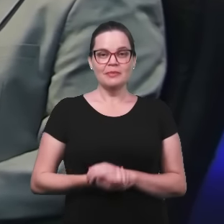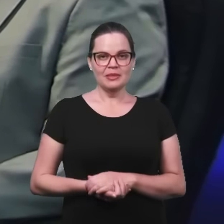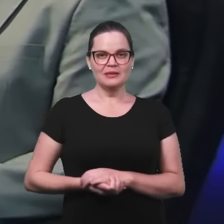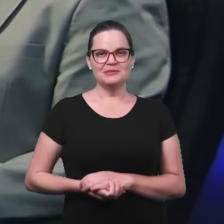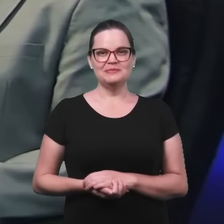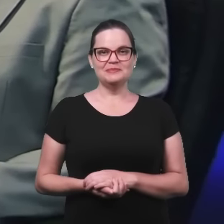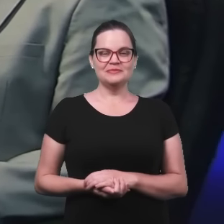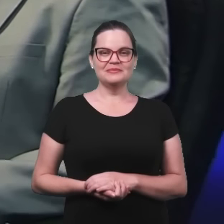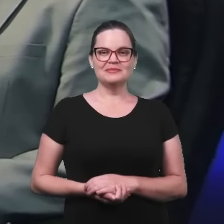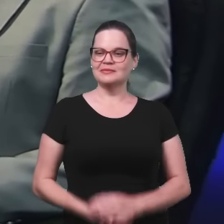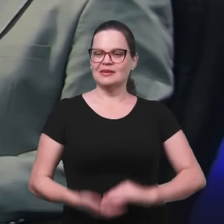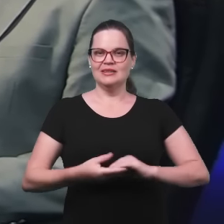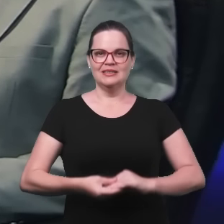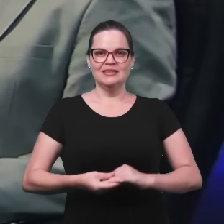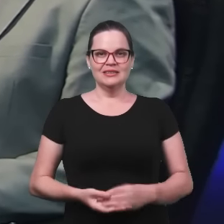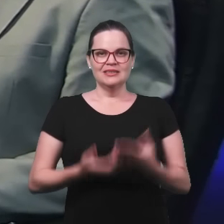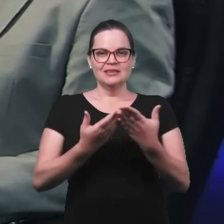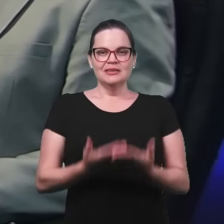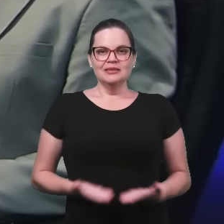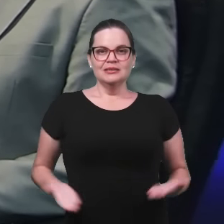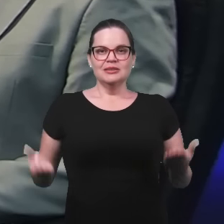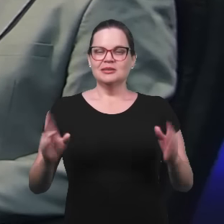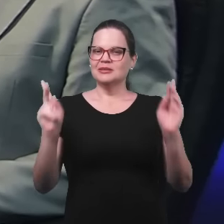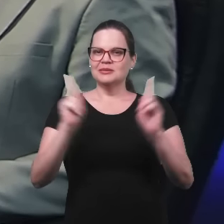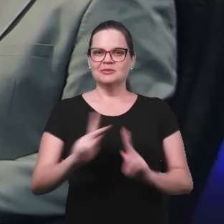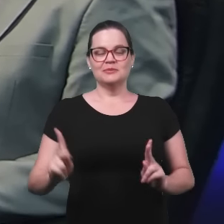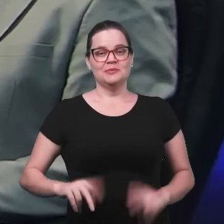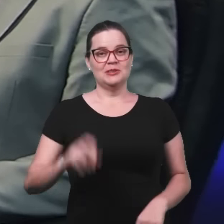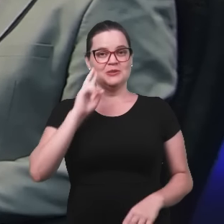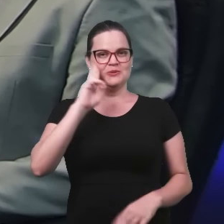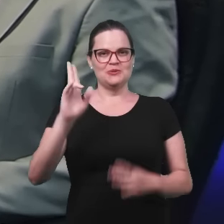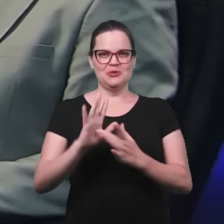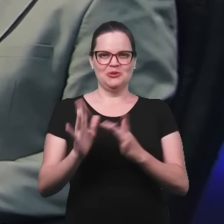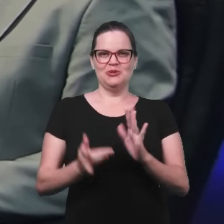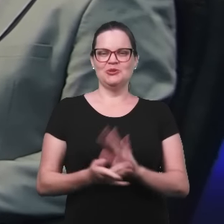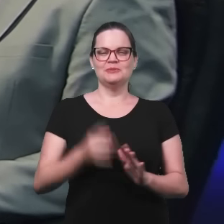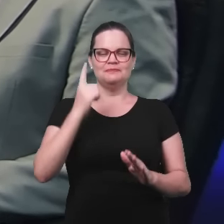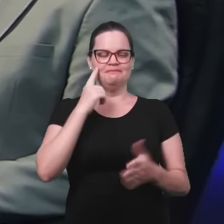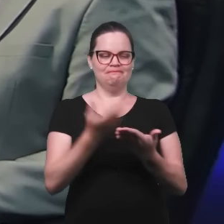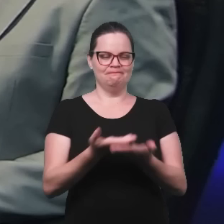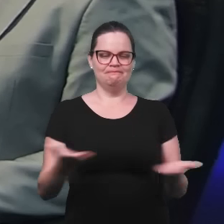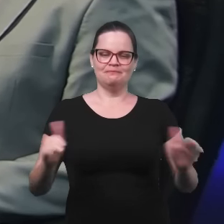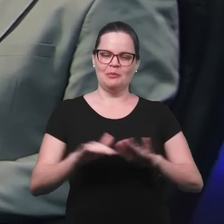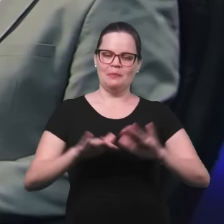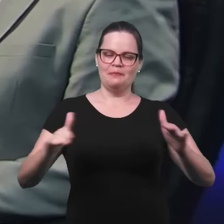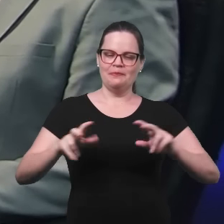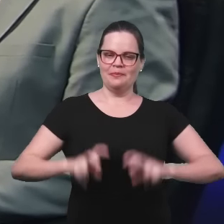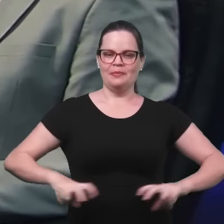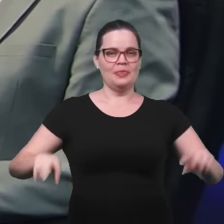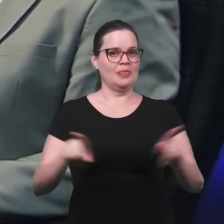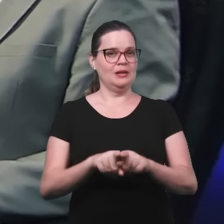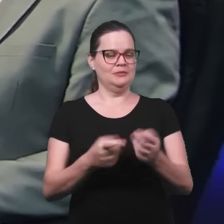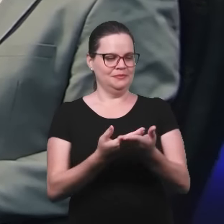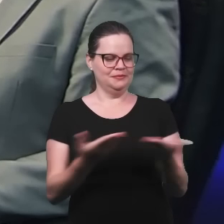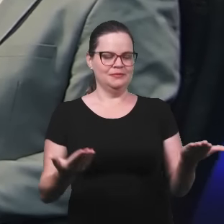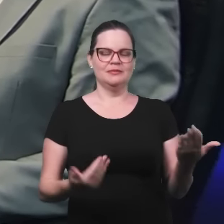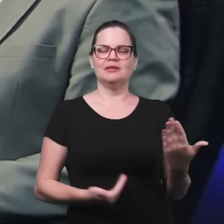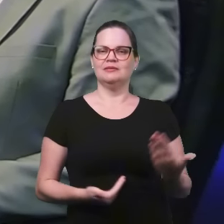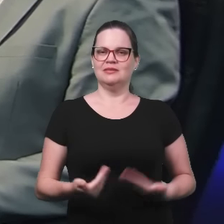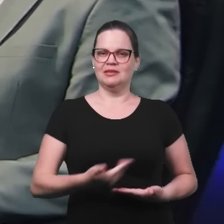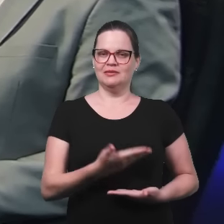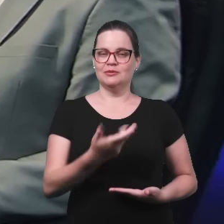saudamos a todos com a paz do Senhor Jesus. A mesa aqui, os nossos companheiros também. A todos a paz do Senhor.